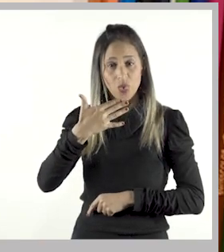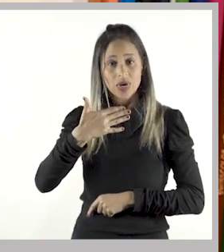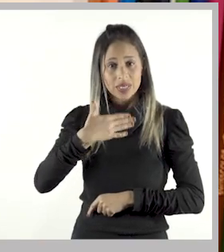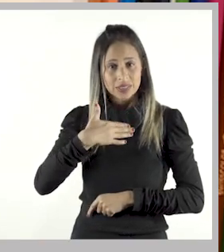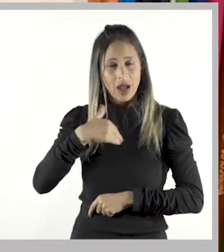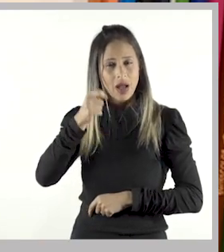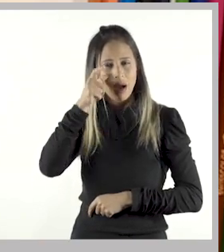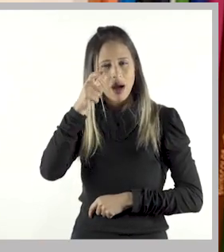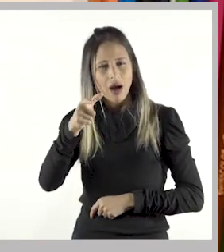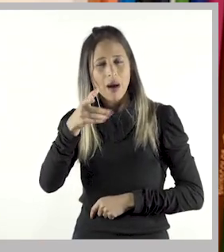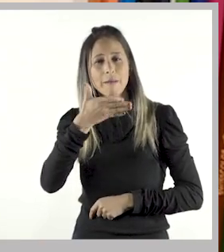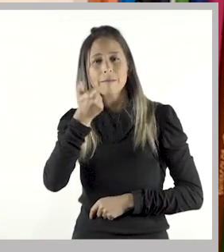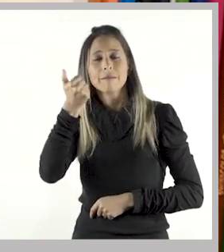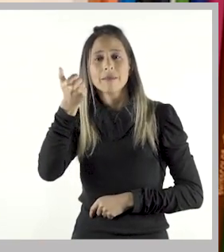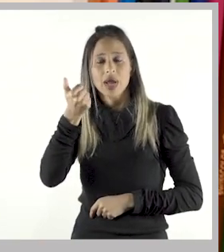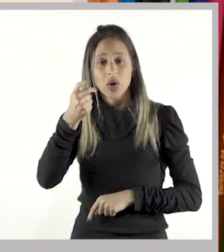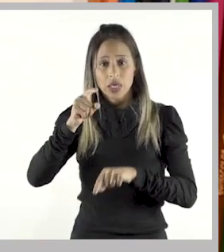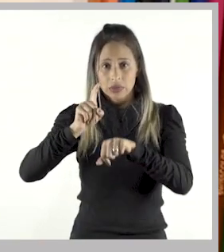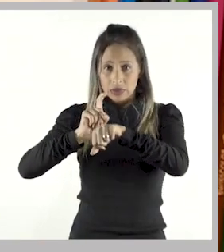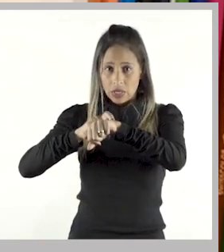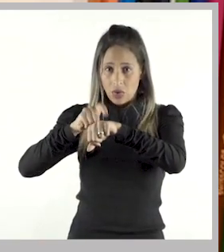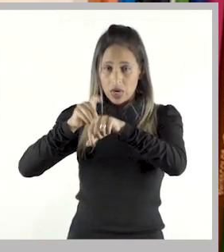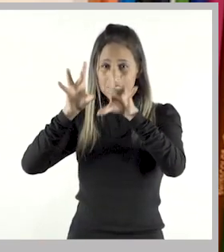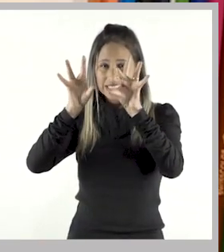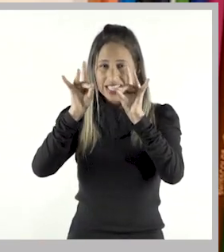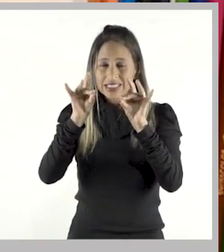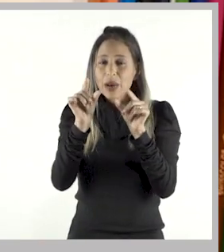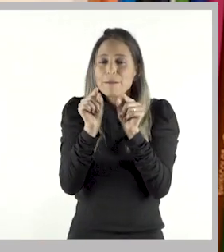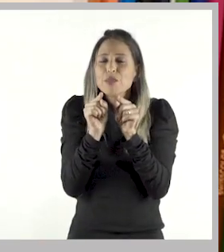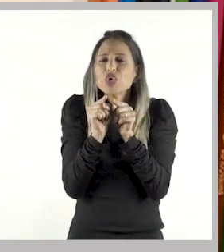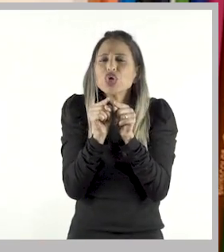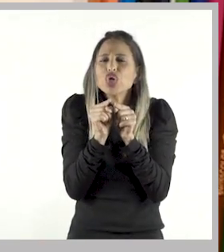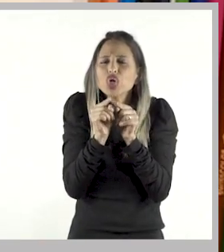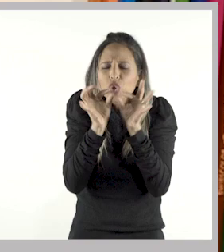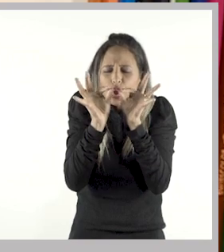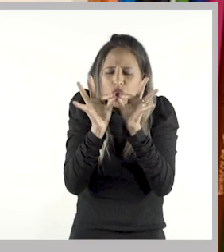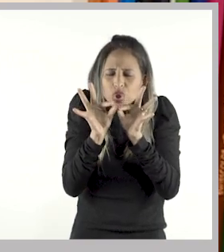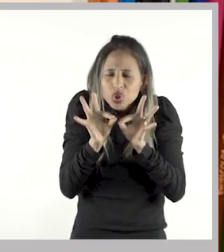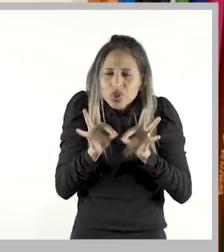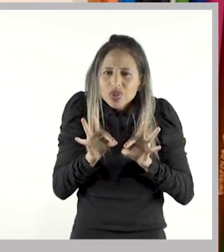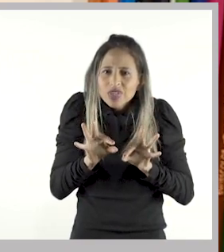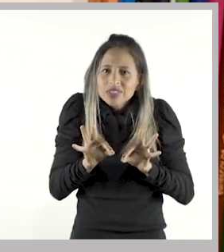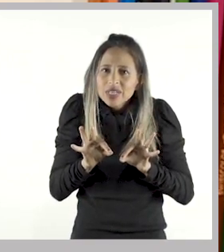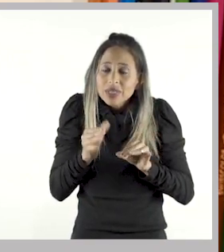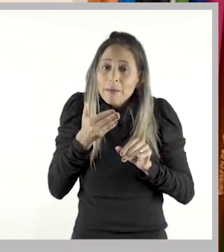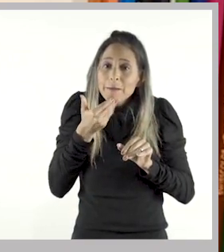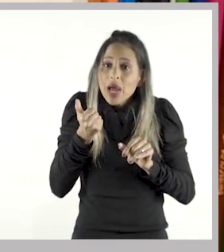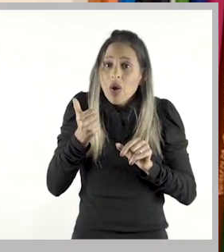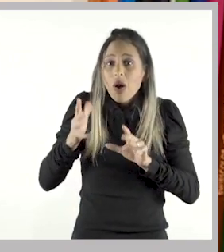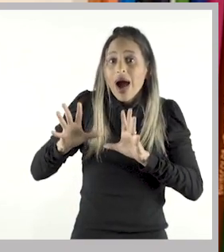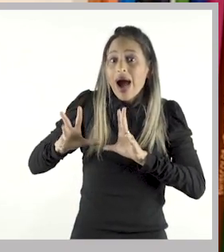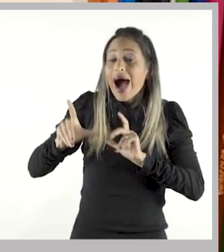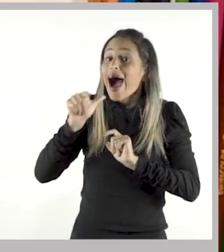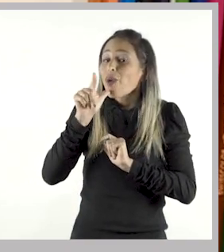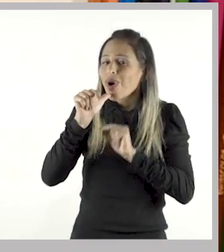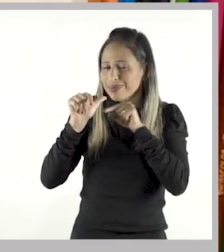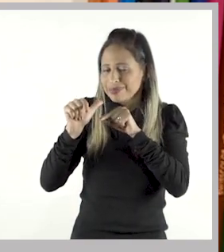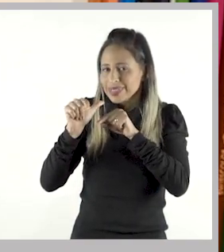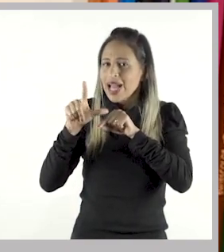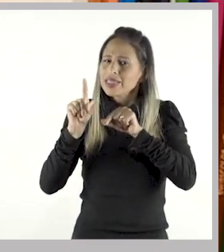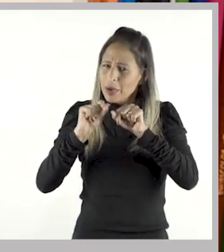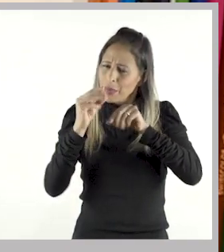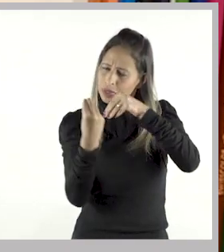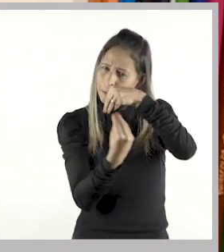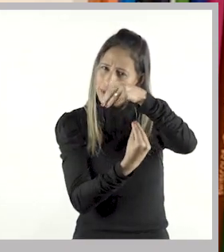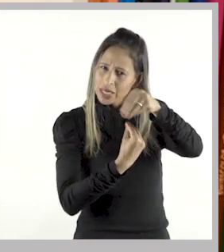na hora de fazer detalhes menores, o guache vai me servir bem. E uso mesmo misturado. Não